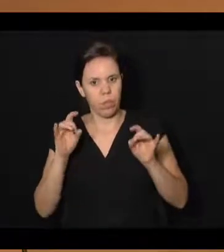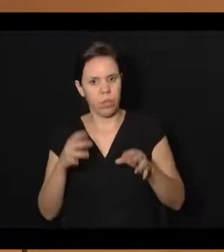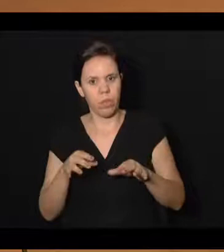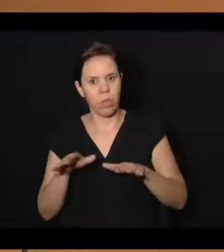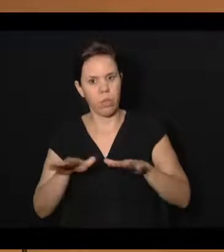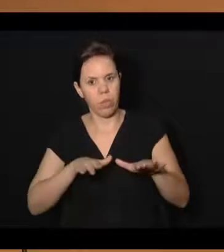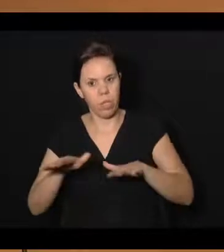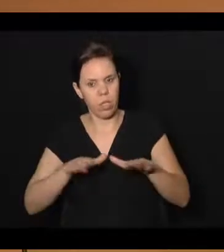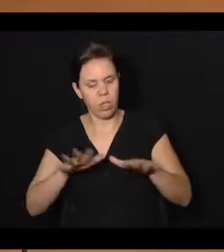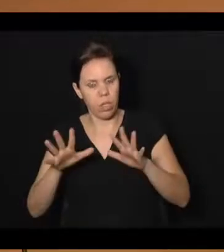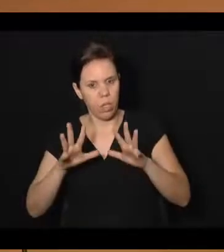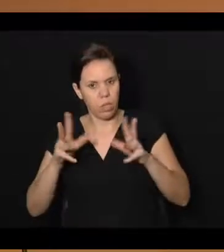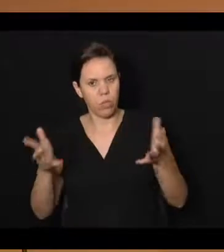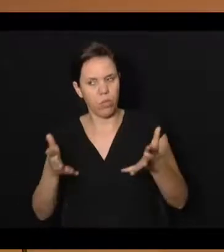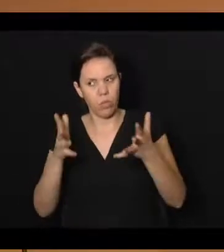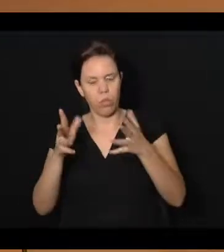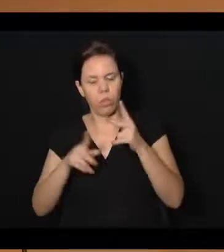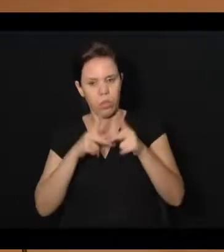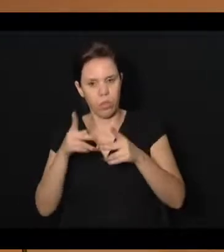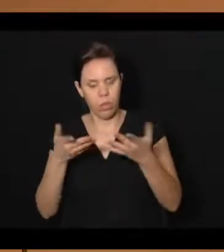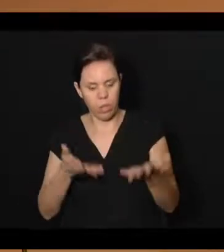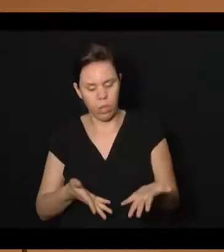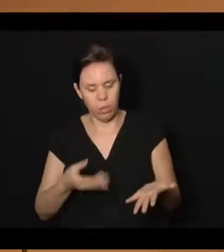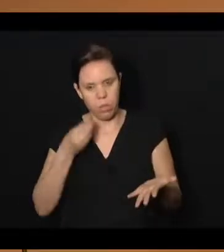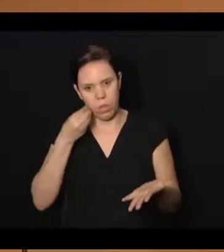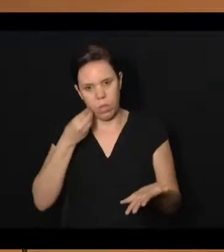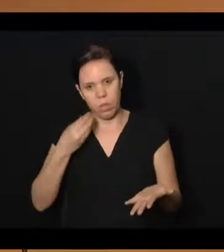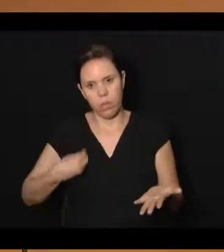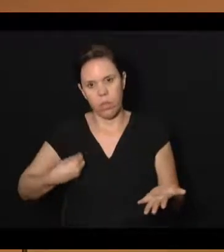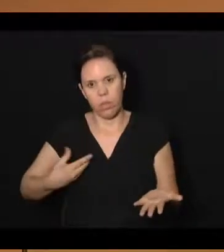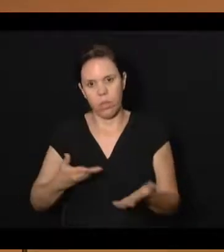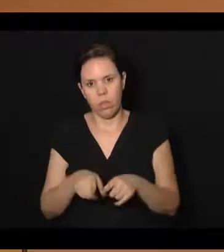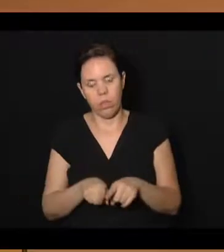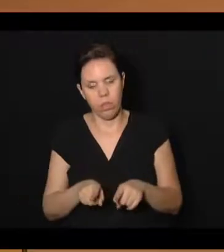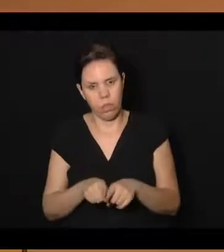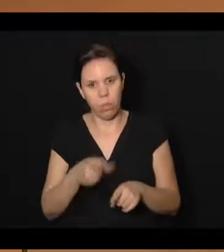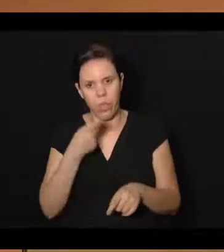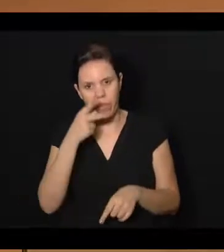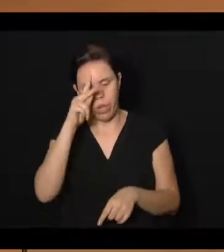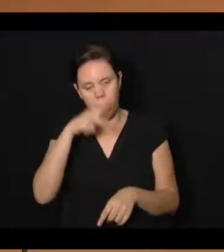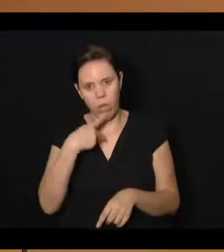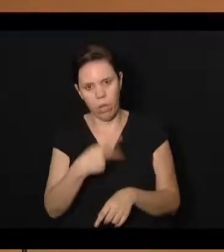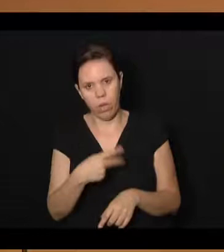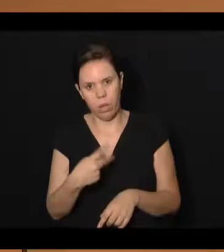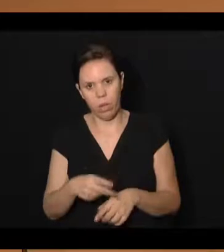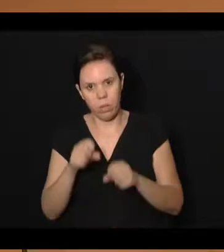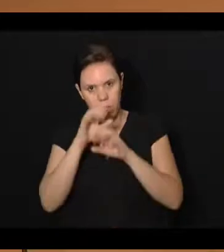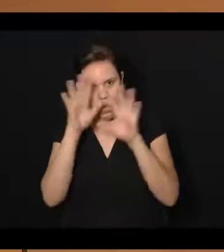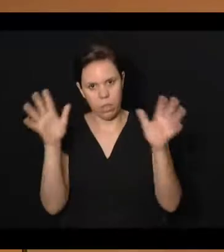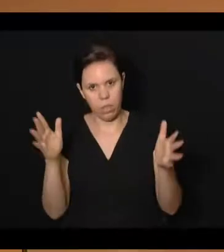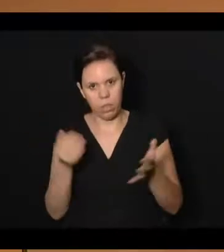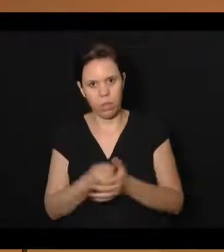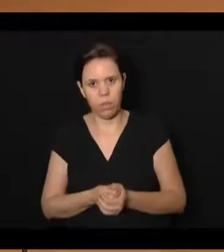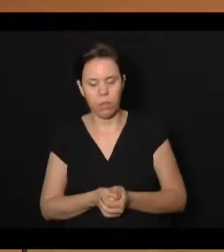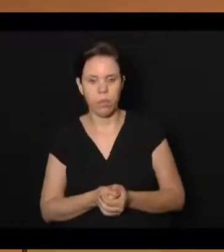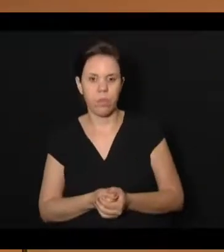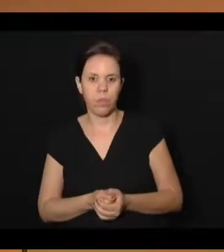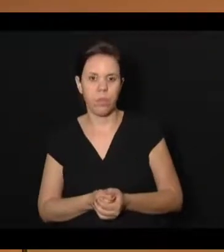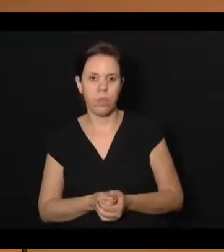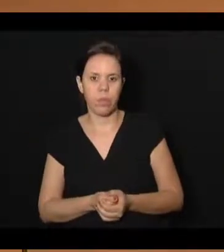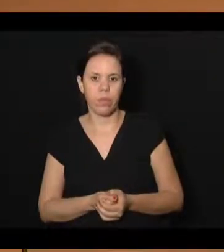utilizar a população de votar poder estar aqui presente poder ela sem falar por elas e você poder ter mais clareza é